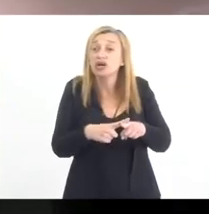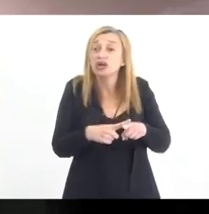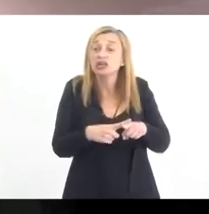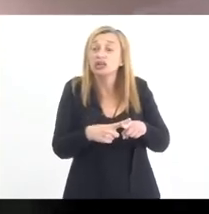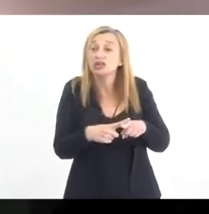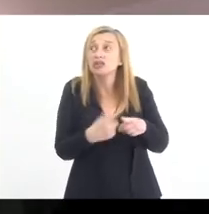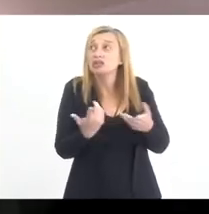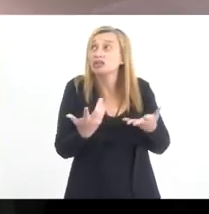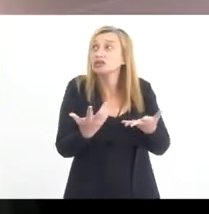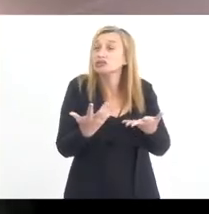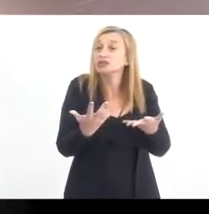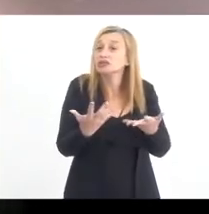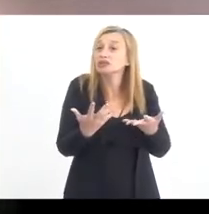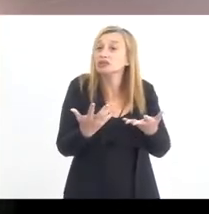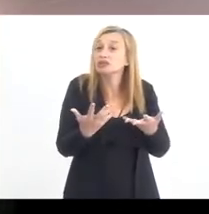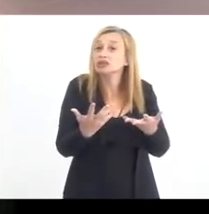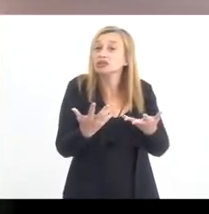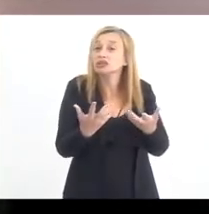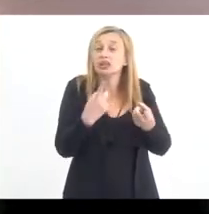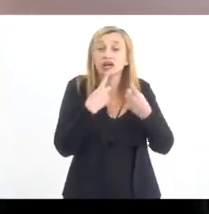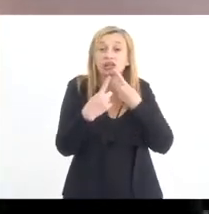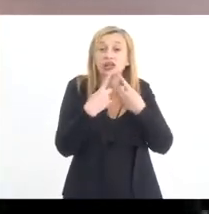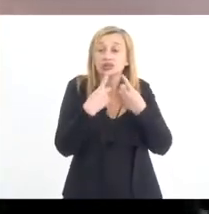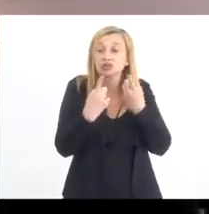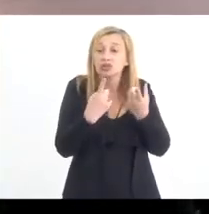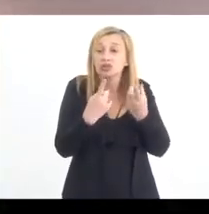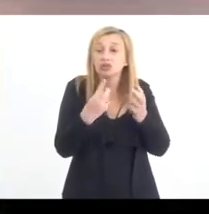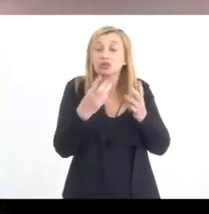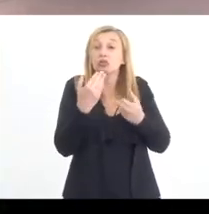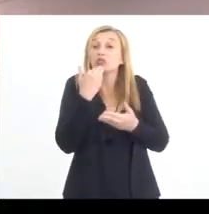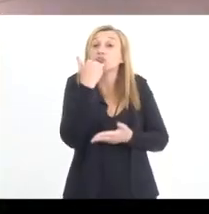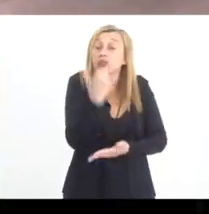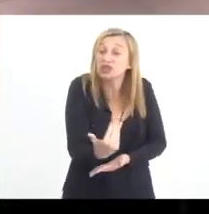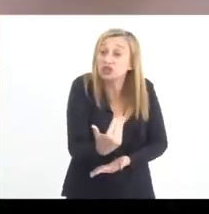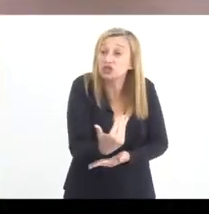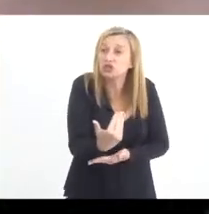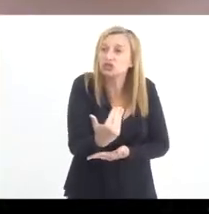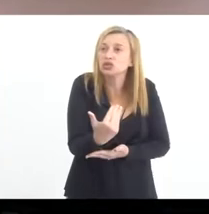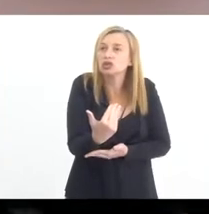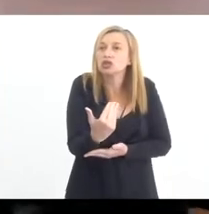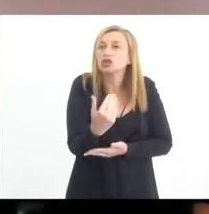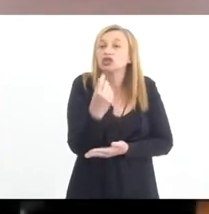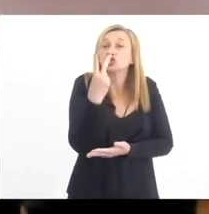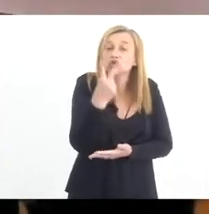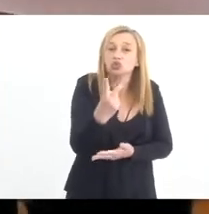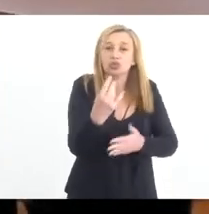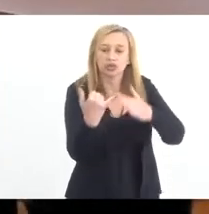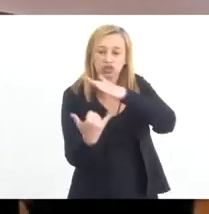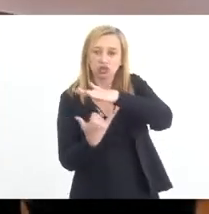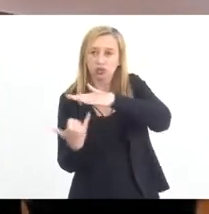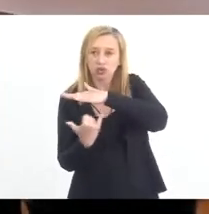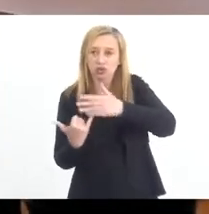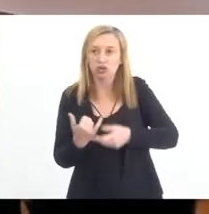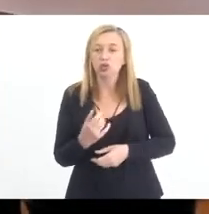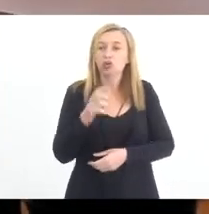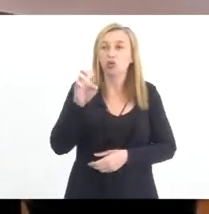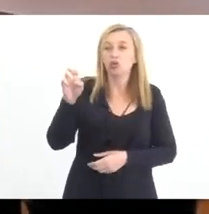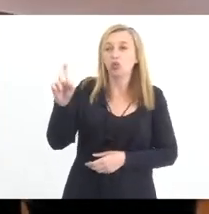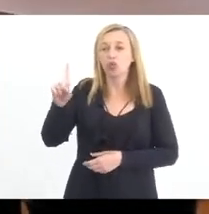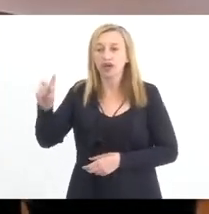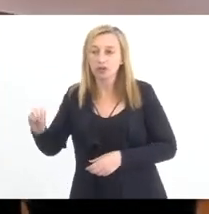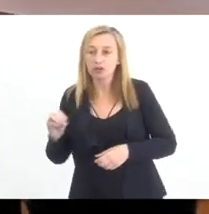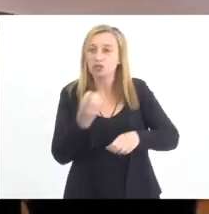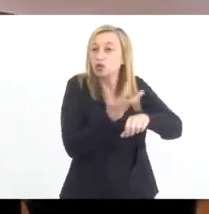indignação sobre o pedido, o pedido de duas instituições, né, o UESO e o